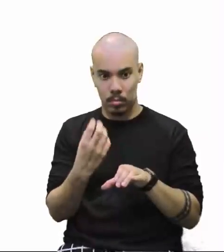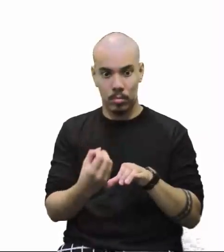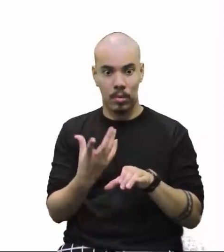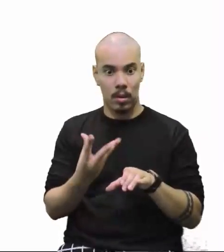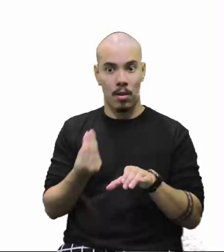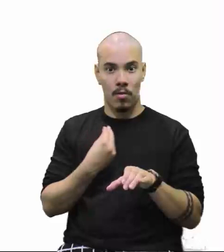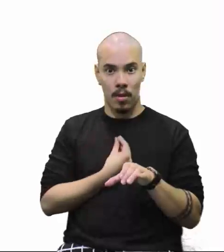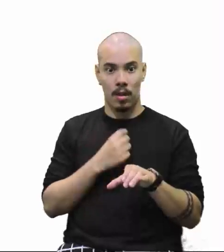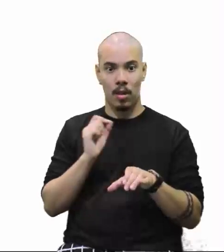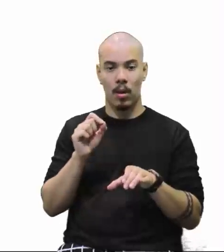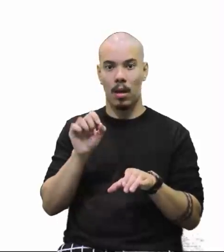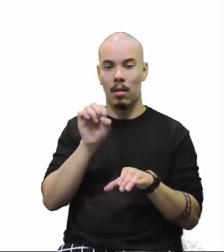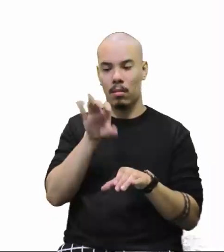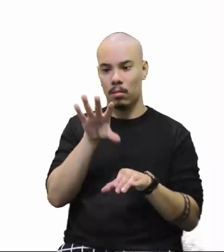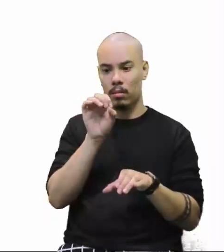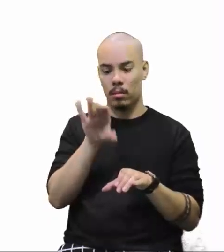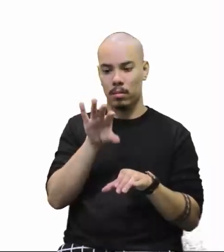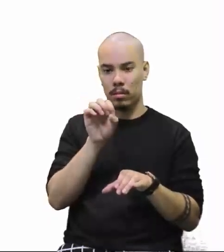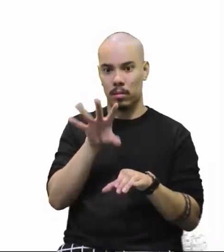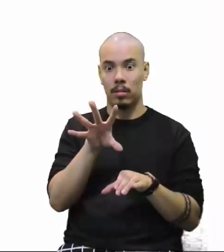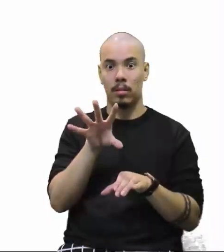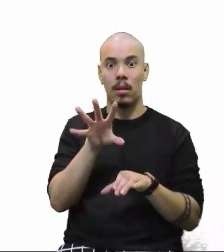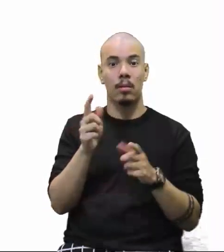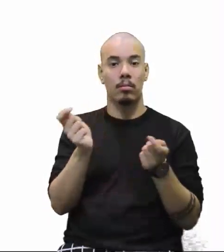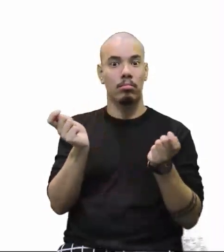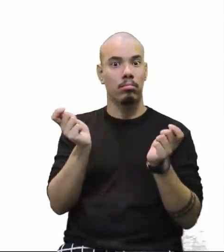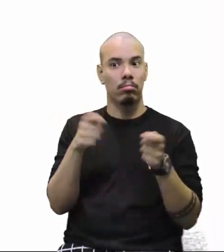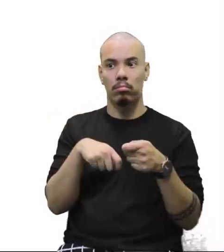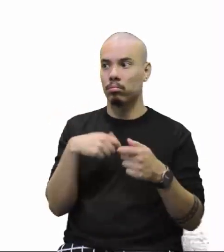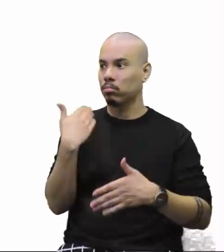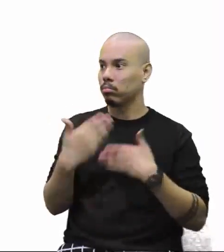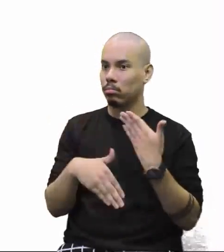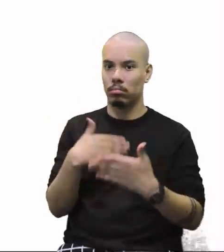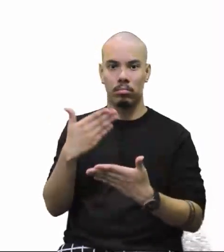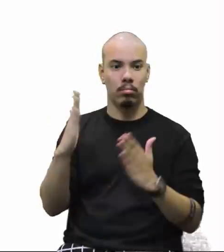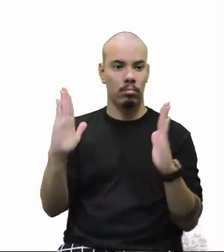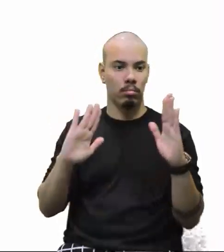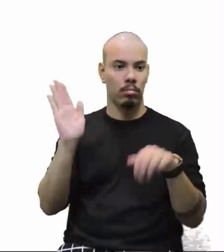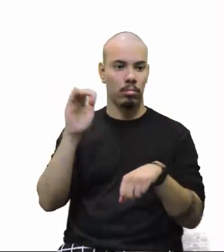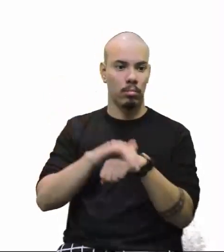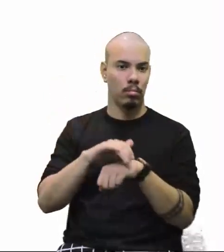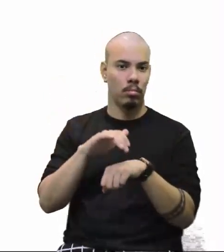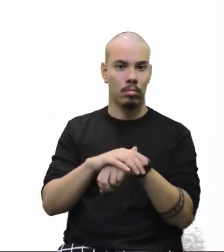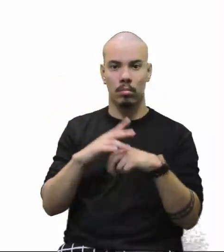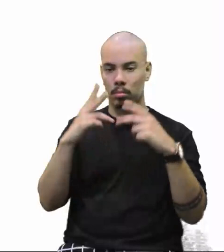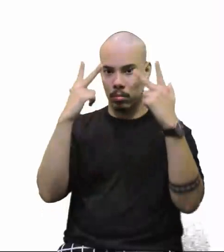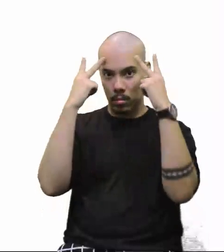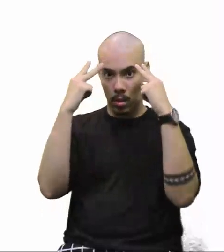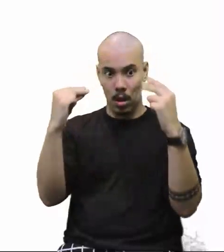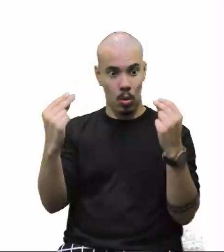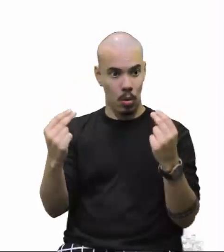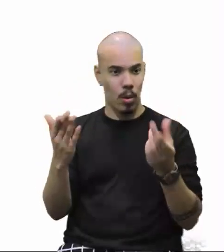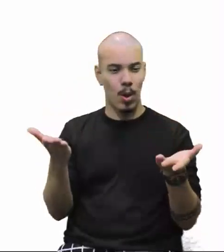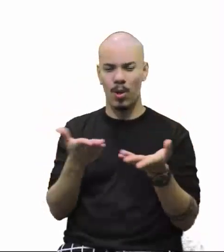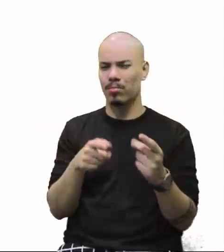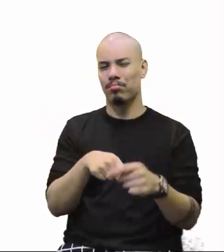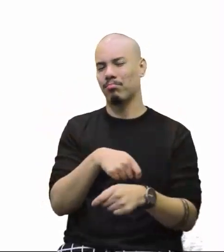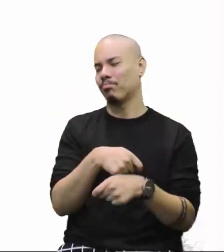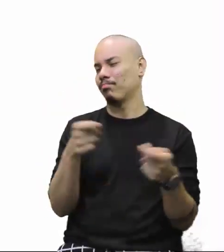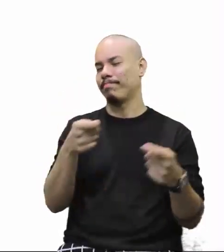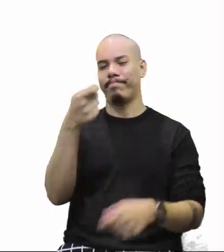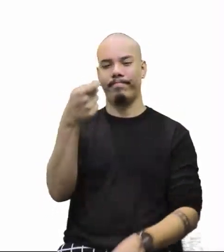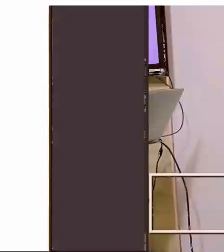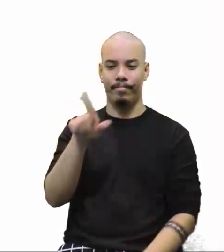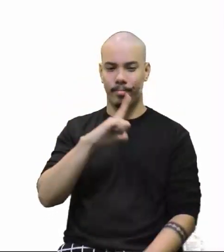essa lanterna e você vai poder andar no período da noite aí tranquilamente. Hoje em dia não, né? As bicicletas,